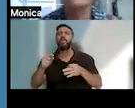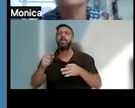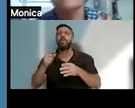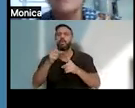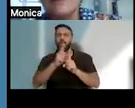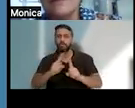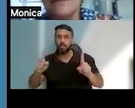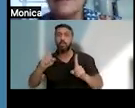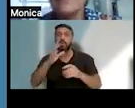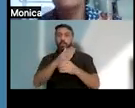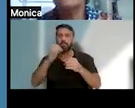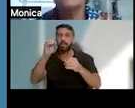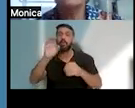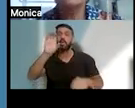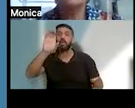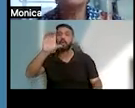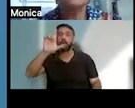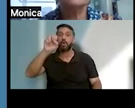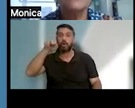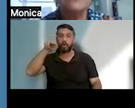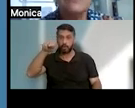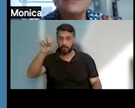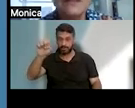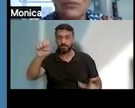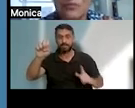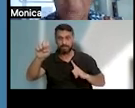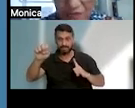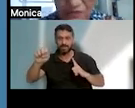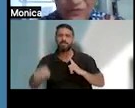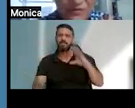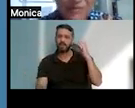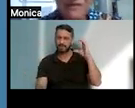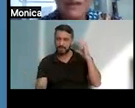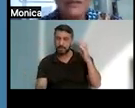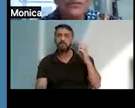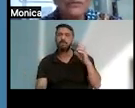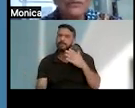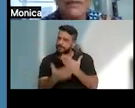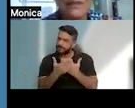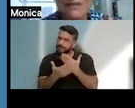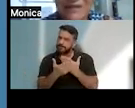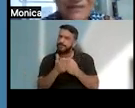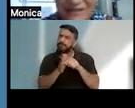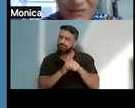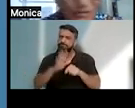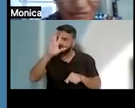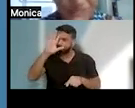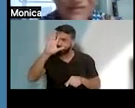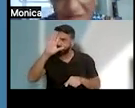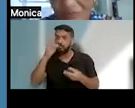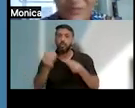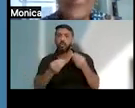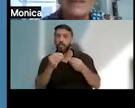plasmídios, e etc., as pessoas já pensaram, os cientistas, professores pensaram, e a gente tem que montar